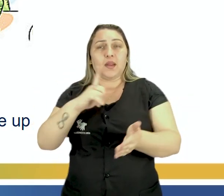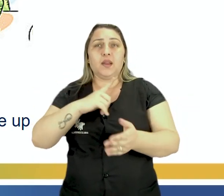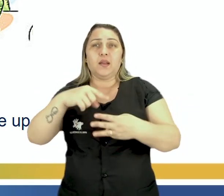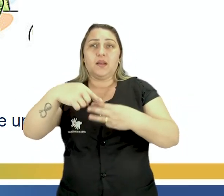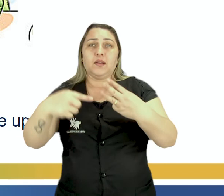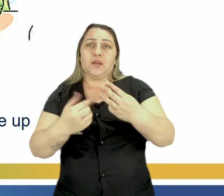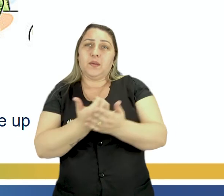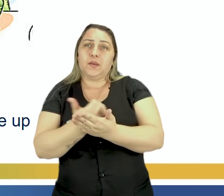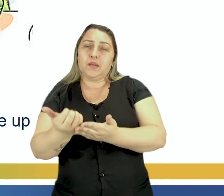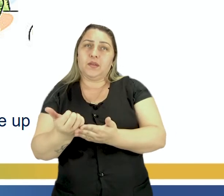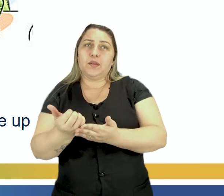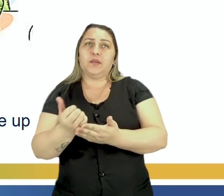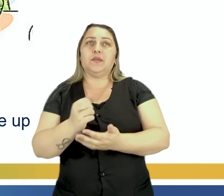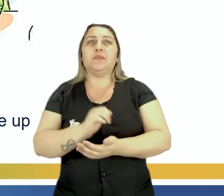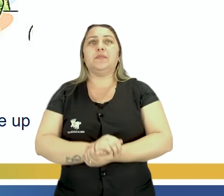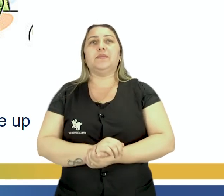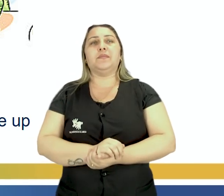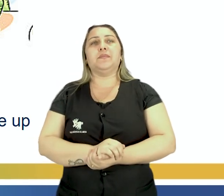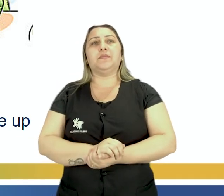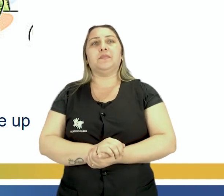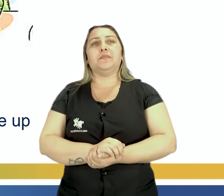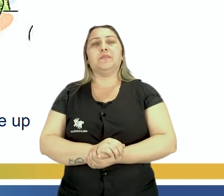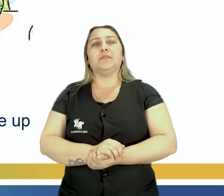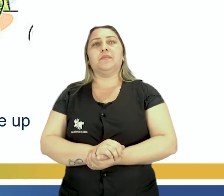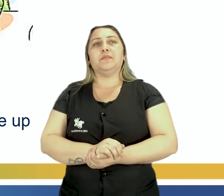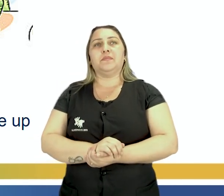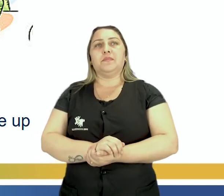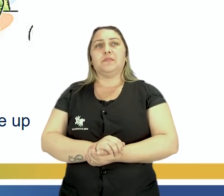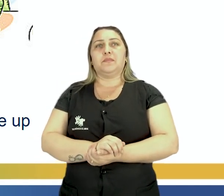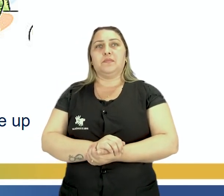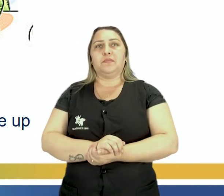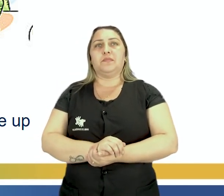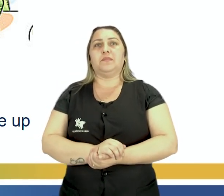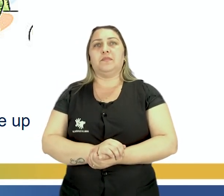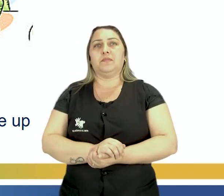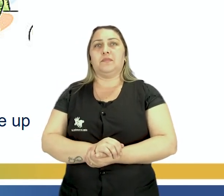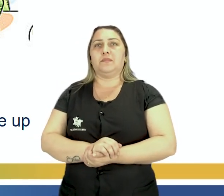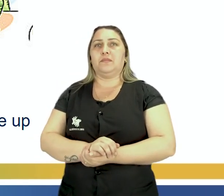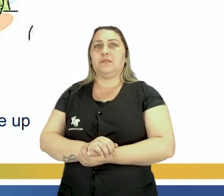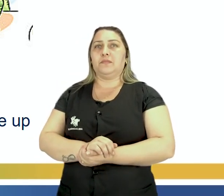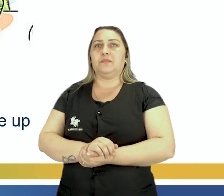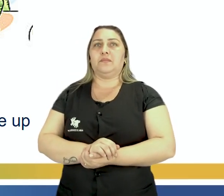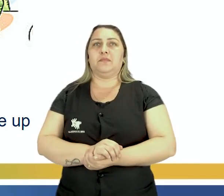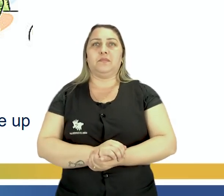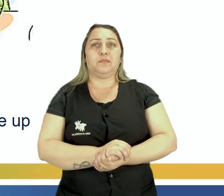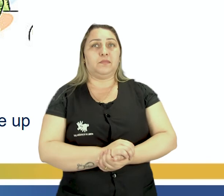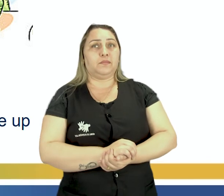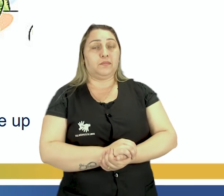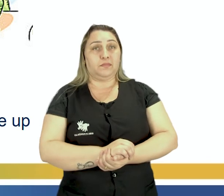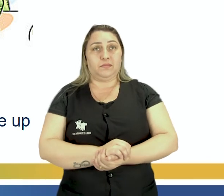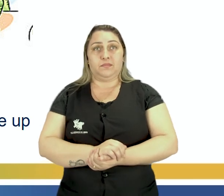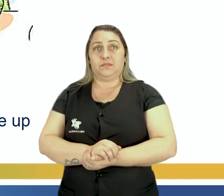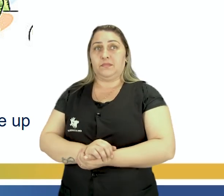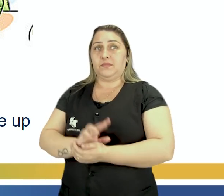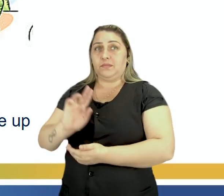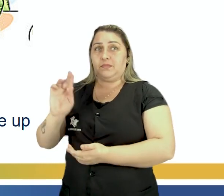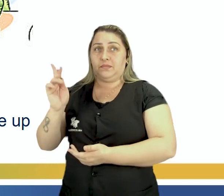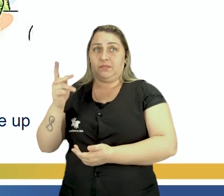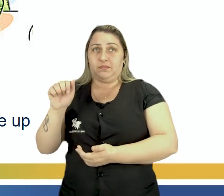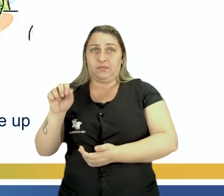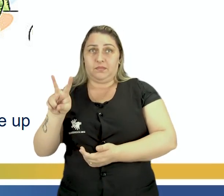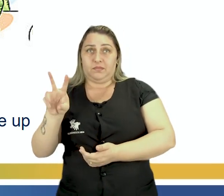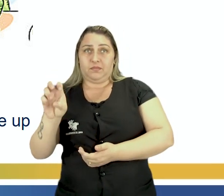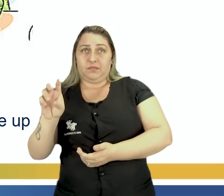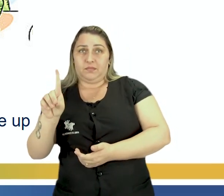3 ações que são daily routines. Have dinner, take a shower e wake up. E aí, lembram